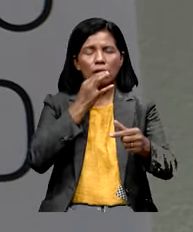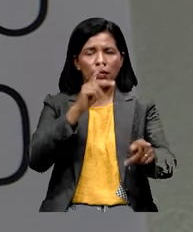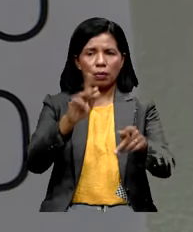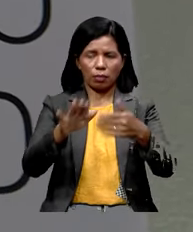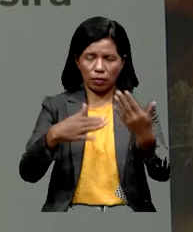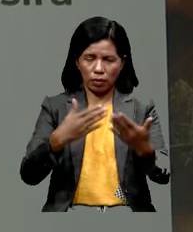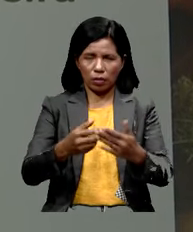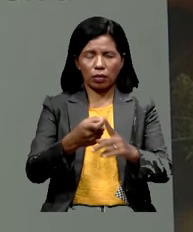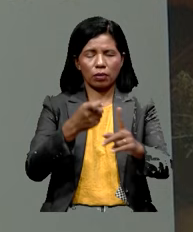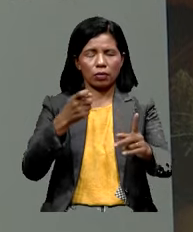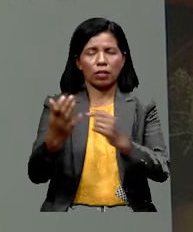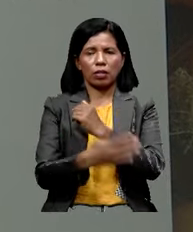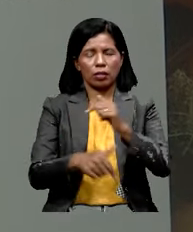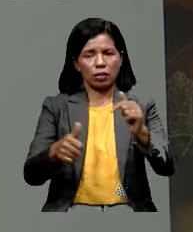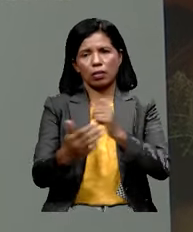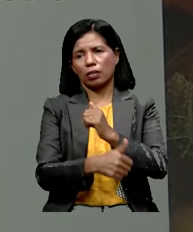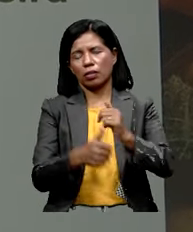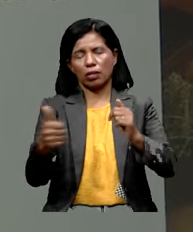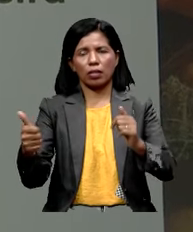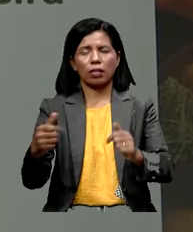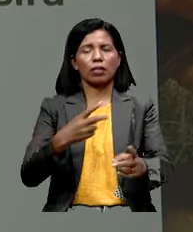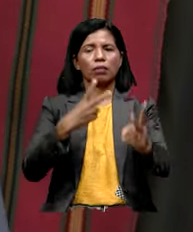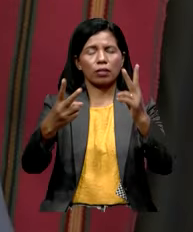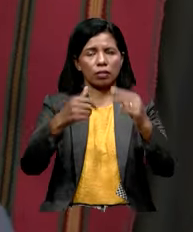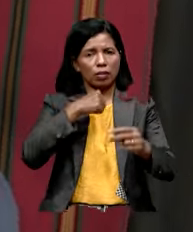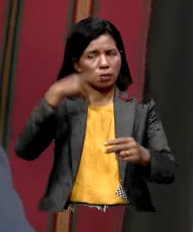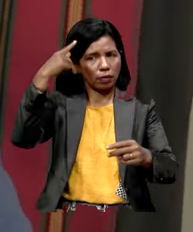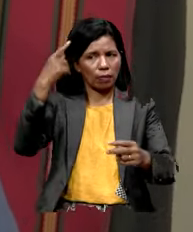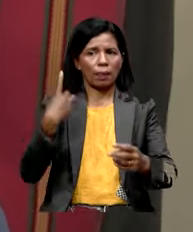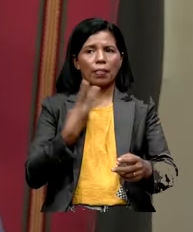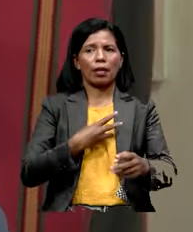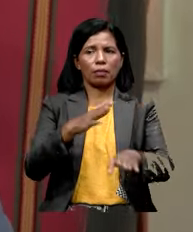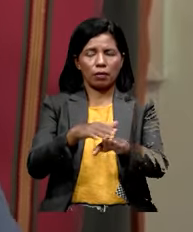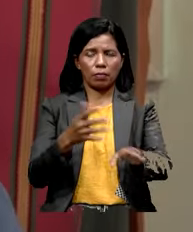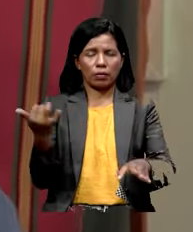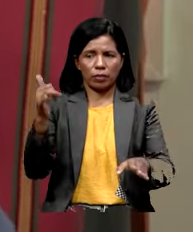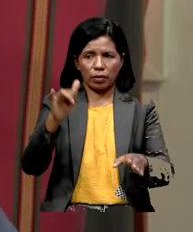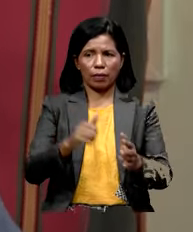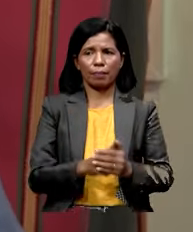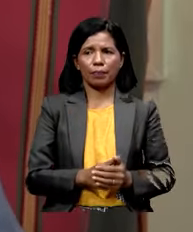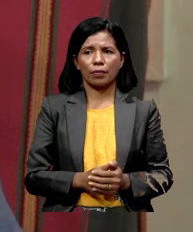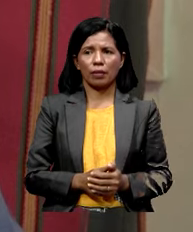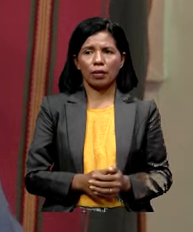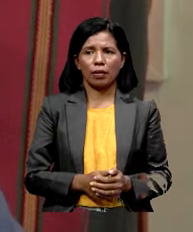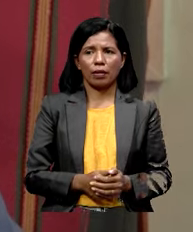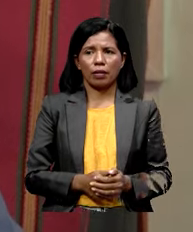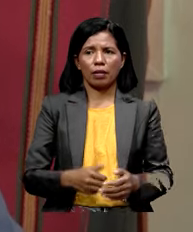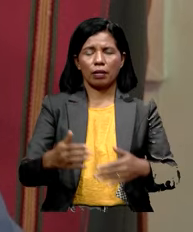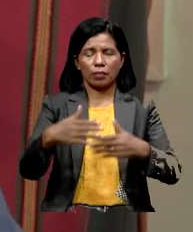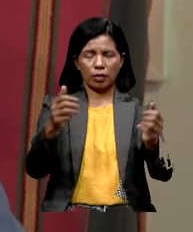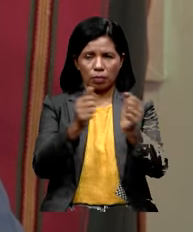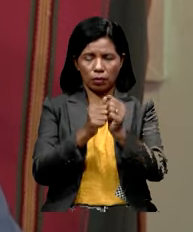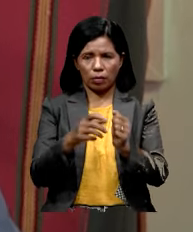sira, usira ilaran no mostra ilur durante visita Papa. Ami Paulo Sira, e por volta de